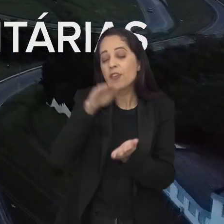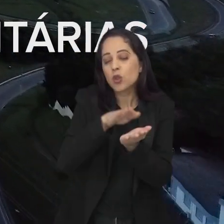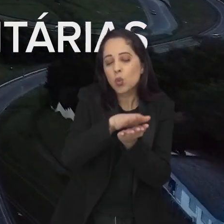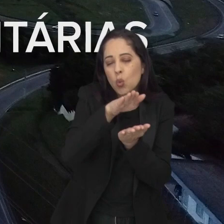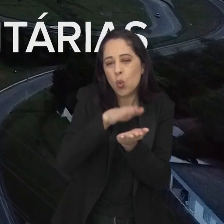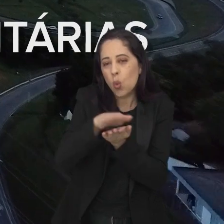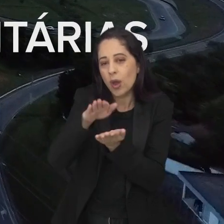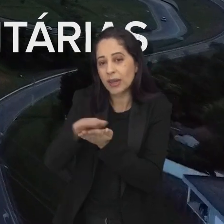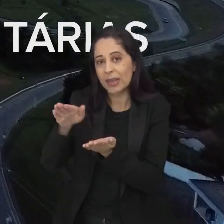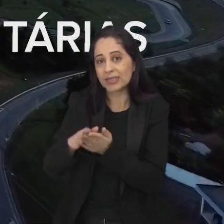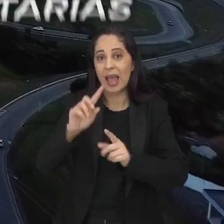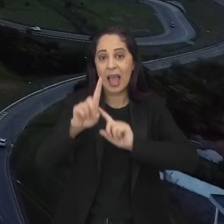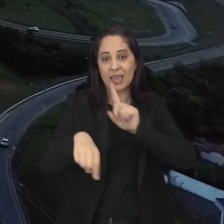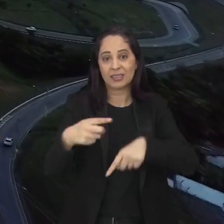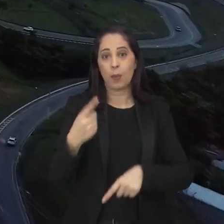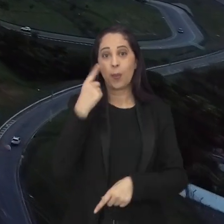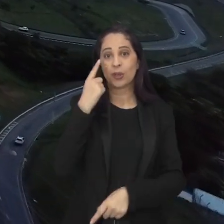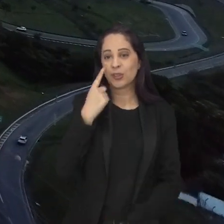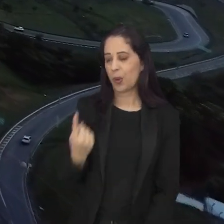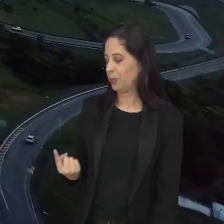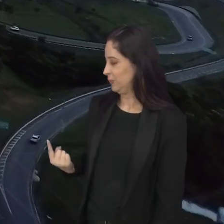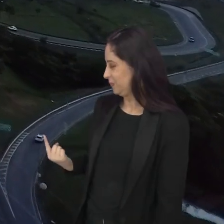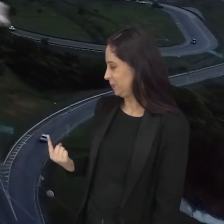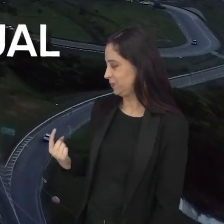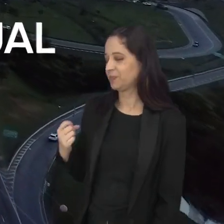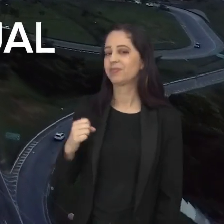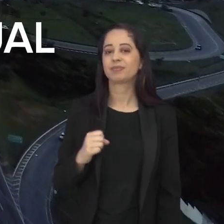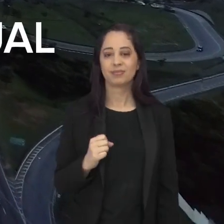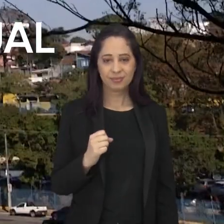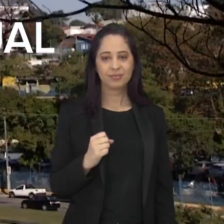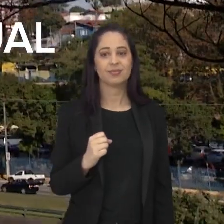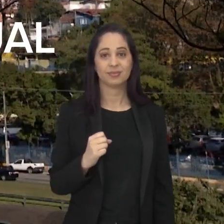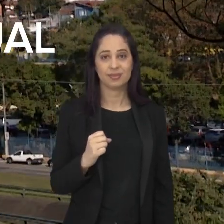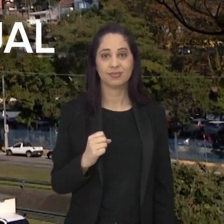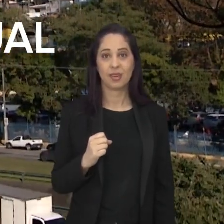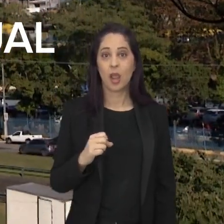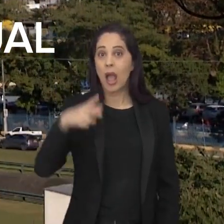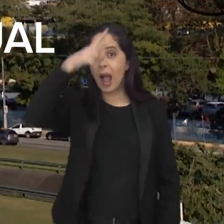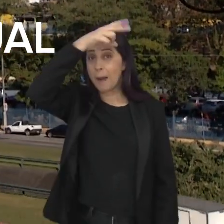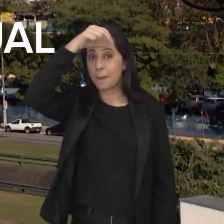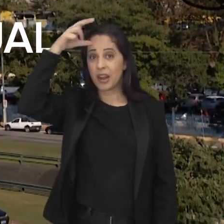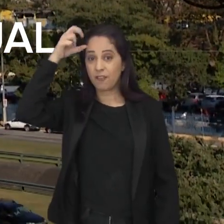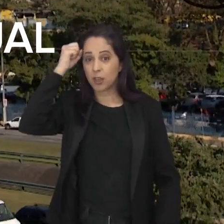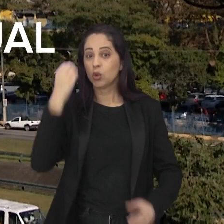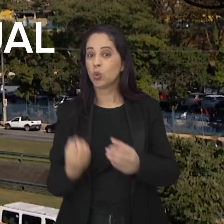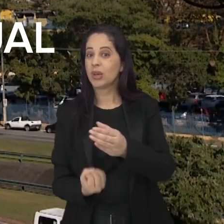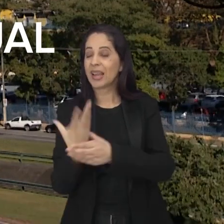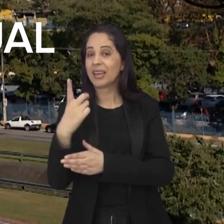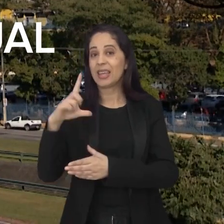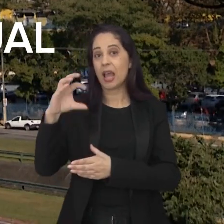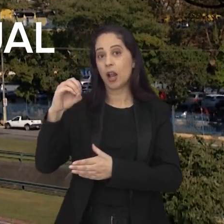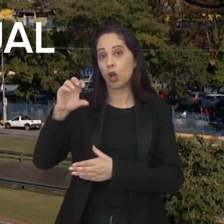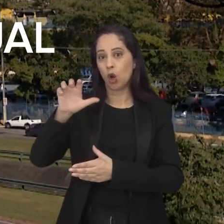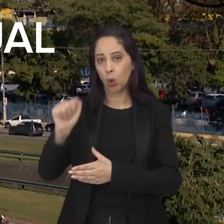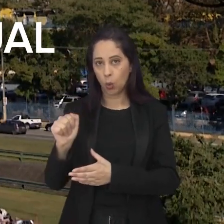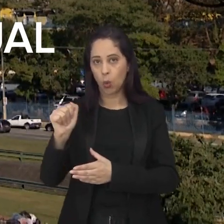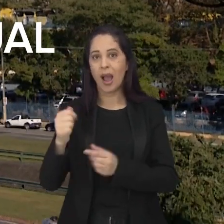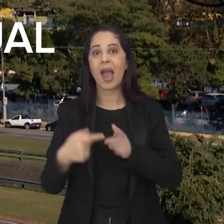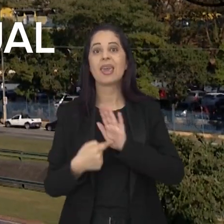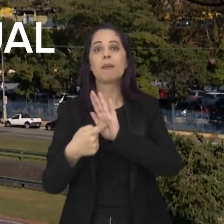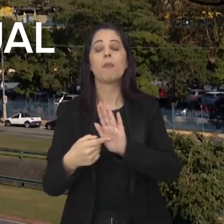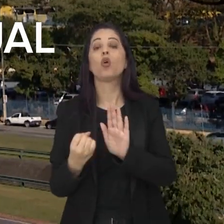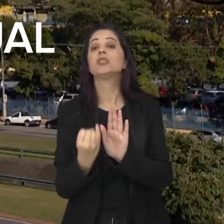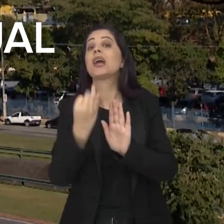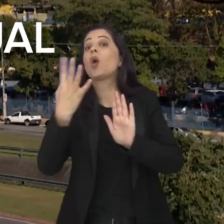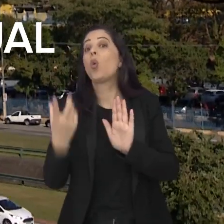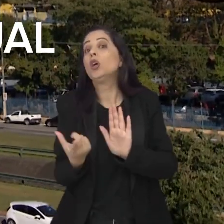Ela orienta a elaboração da LOA, a Lei Orçamentária Anual, que é elaborada pelo Poder Executivo e estabelece as despesas